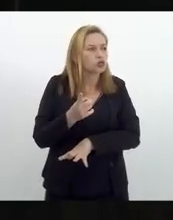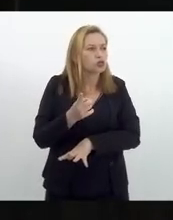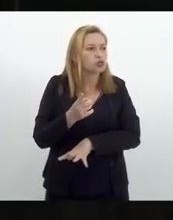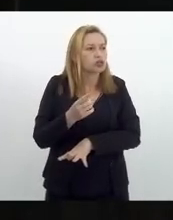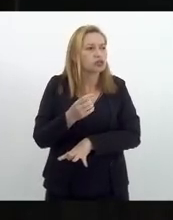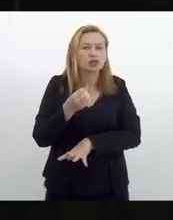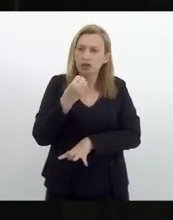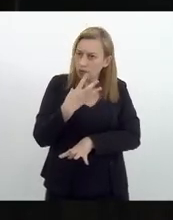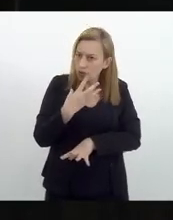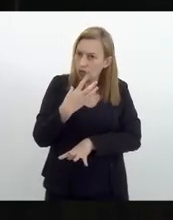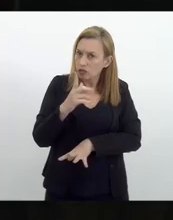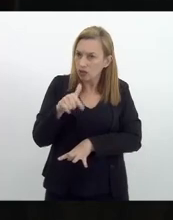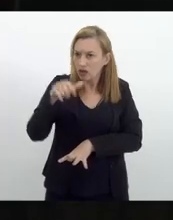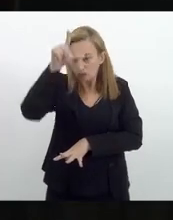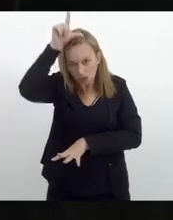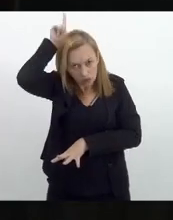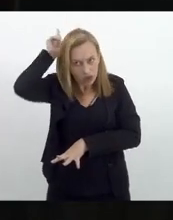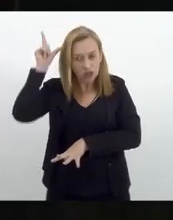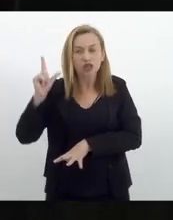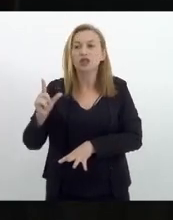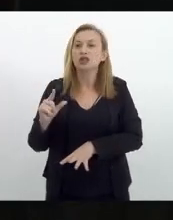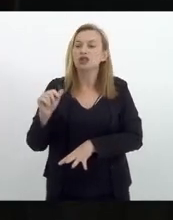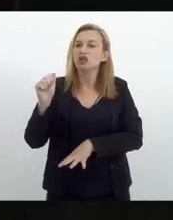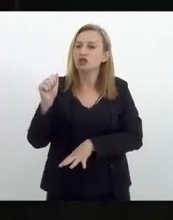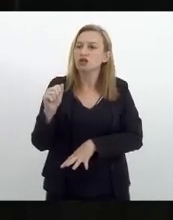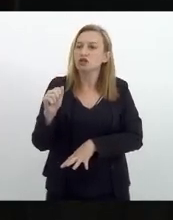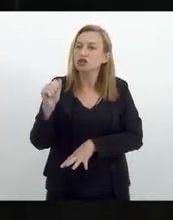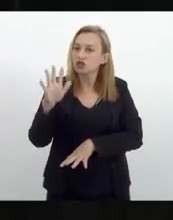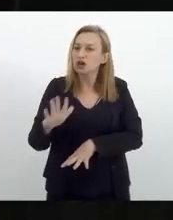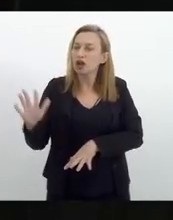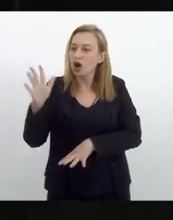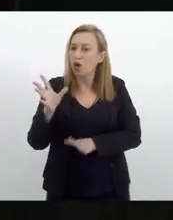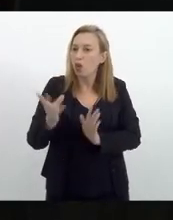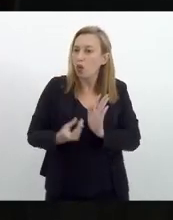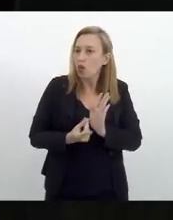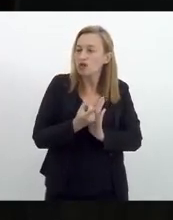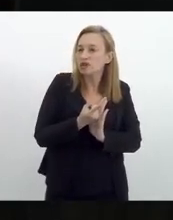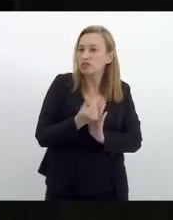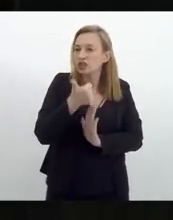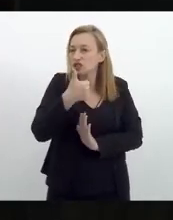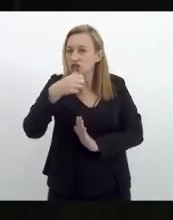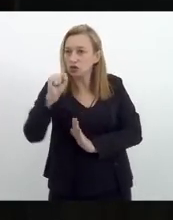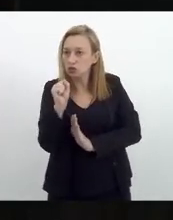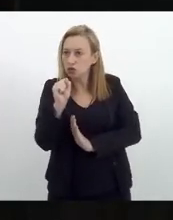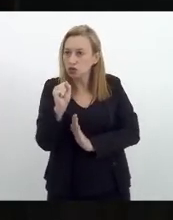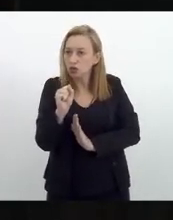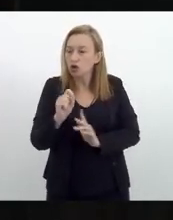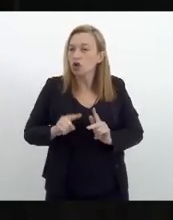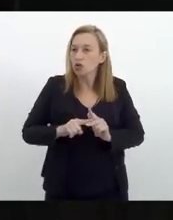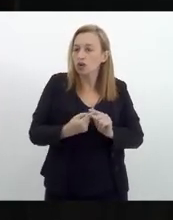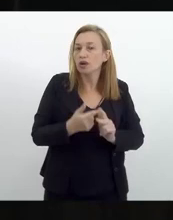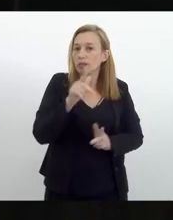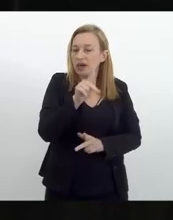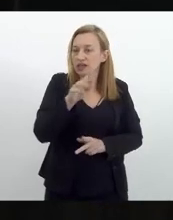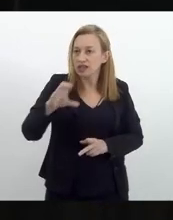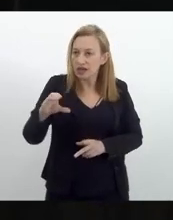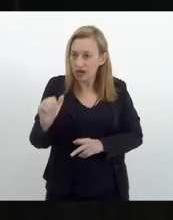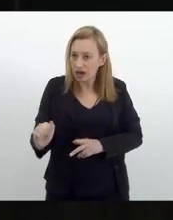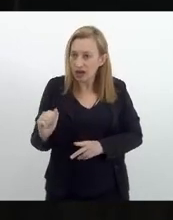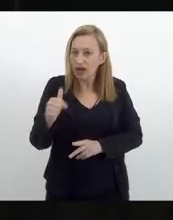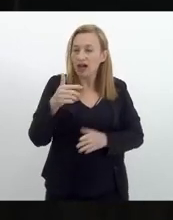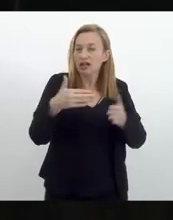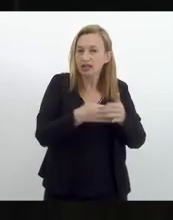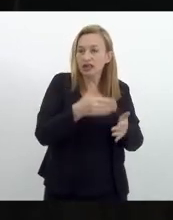Luiz, de fazer global o orçamento de 18, corrigido pelo IPCA até 31 de